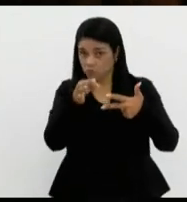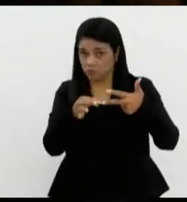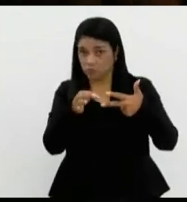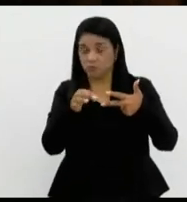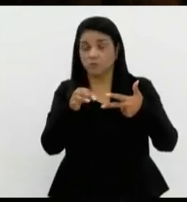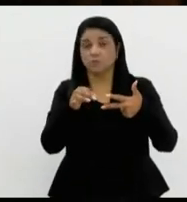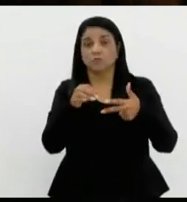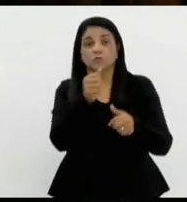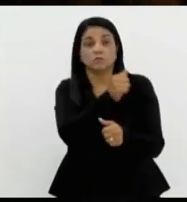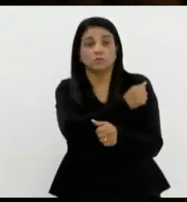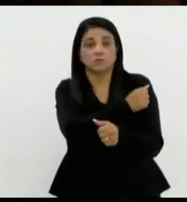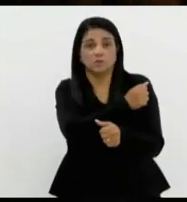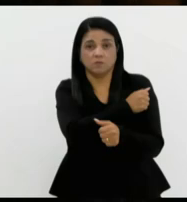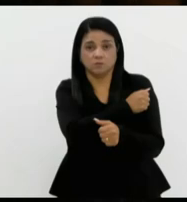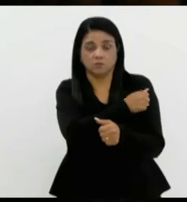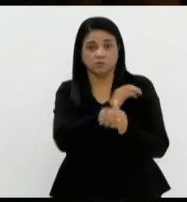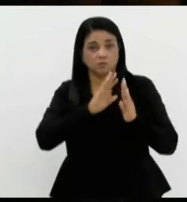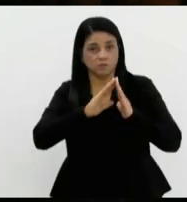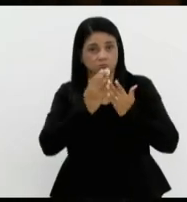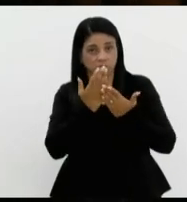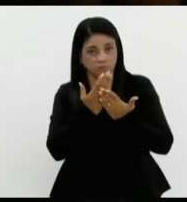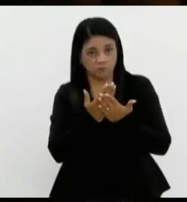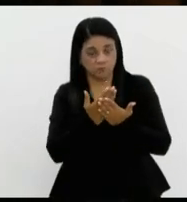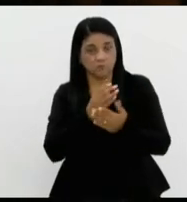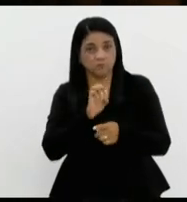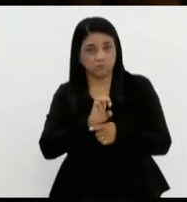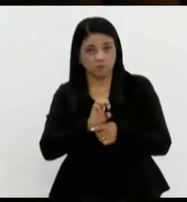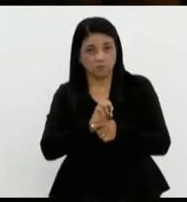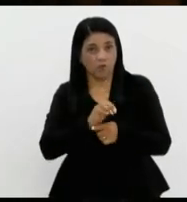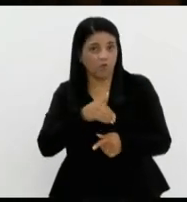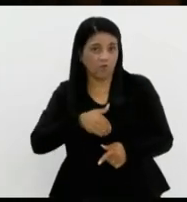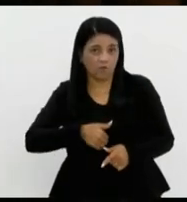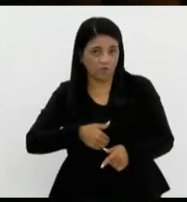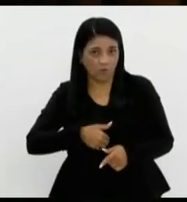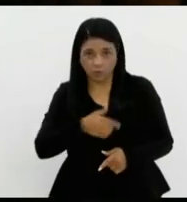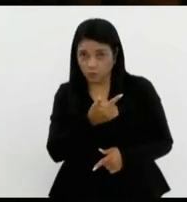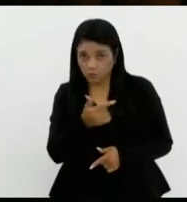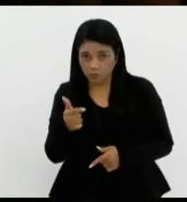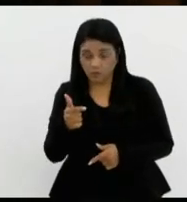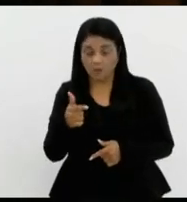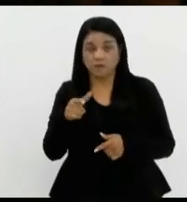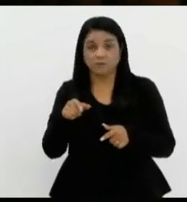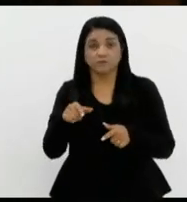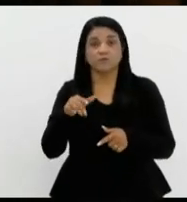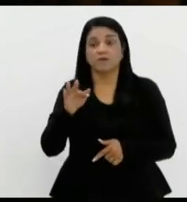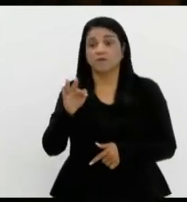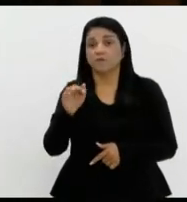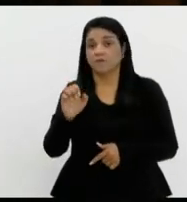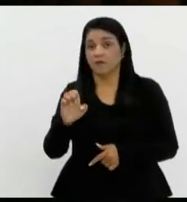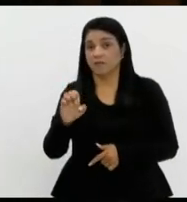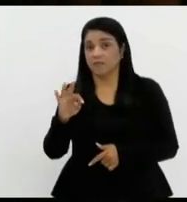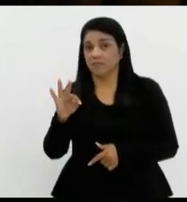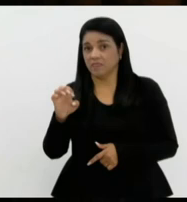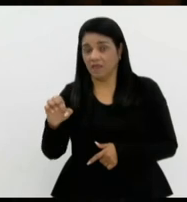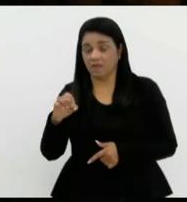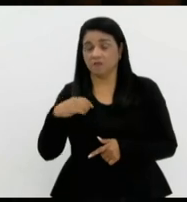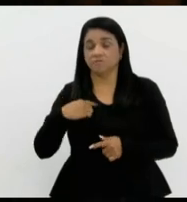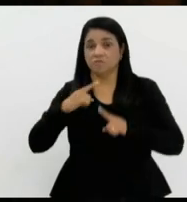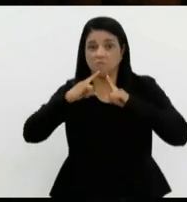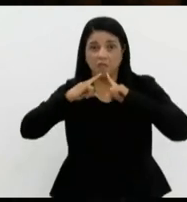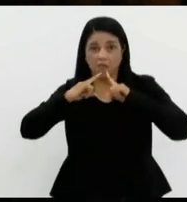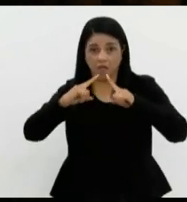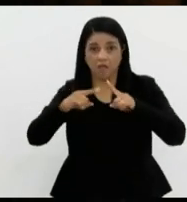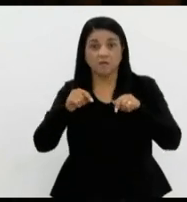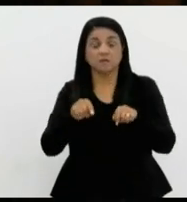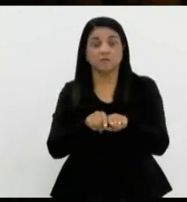da rede estadual não fiquem com fome. E com relação a esse escândalo da FAETEC sem novos alunos, a gente encaminhou uma representação ao